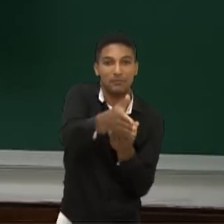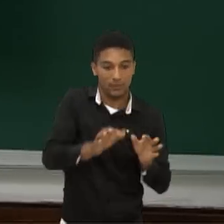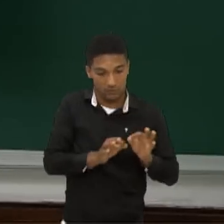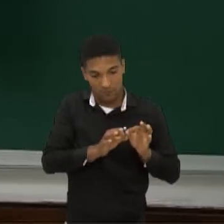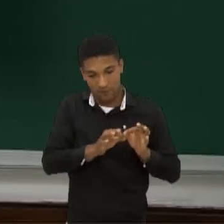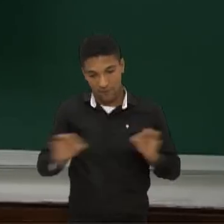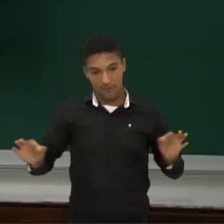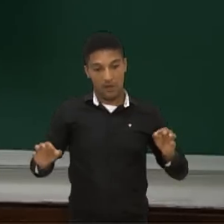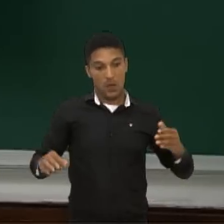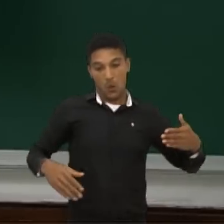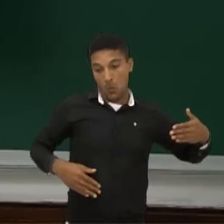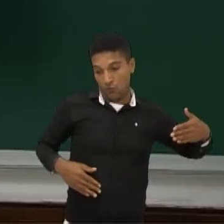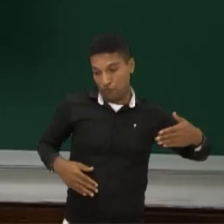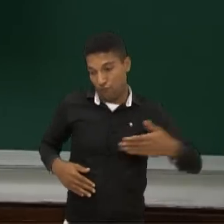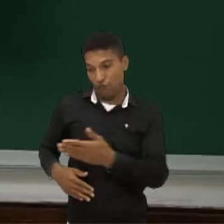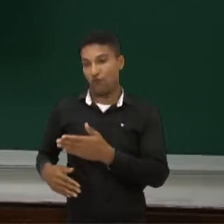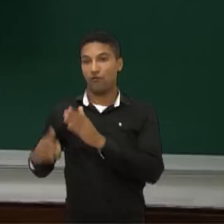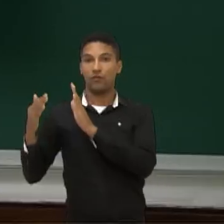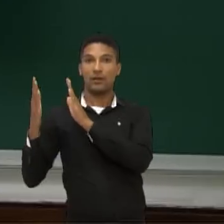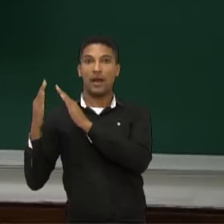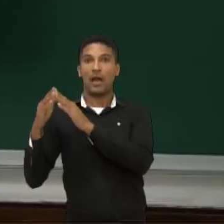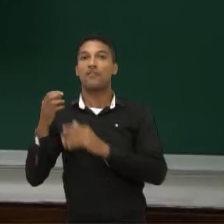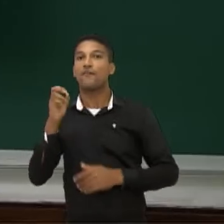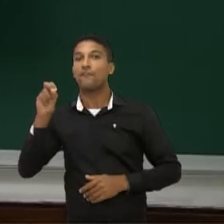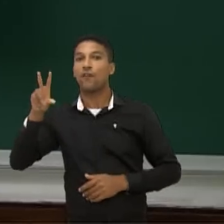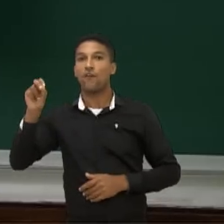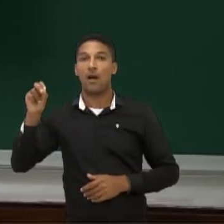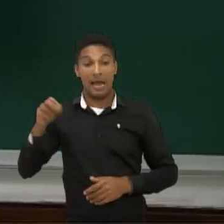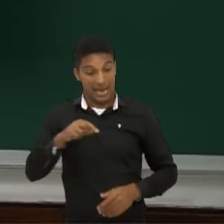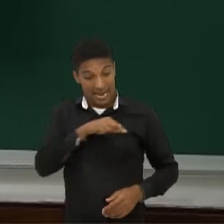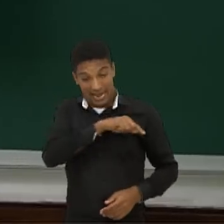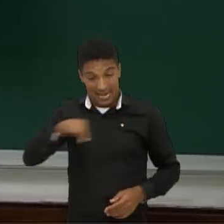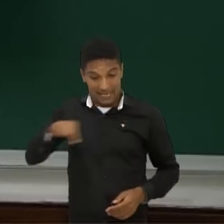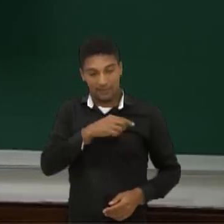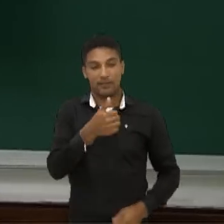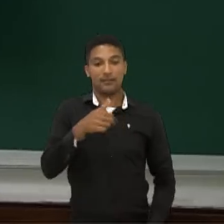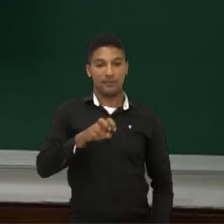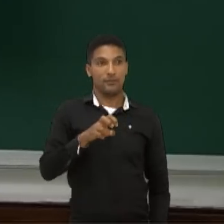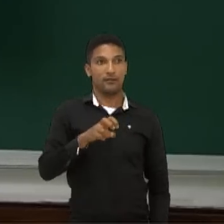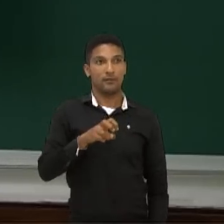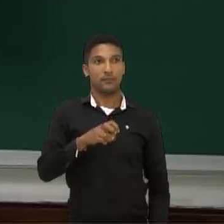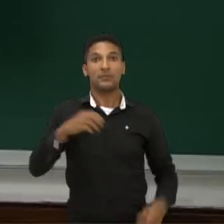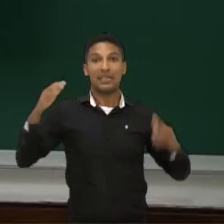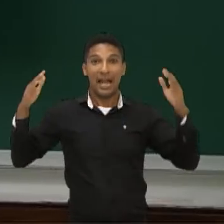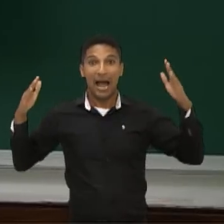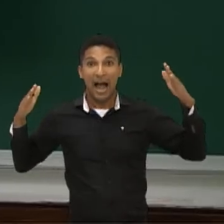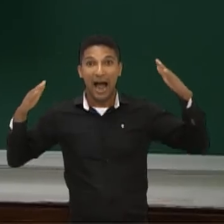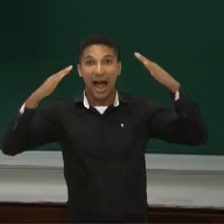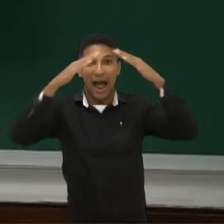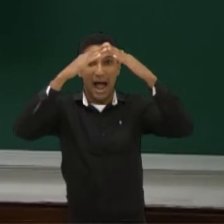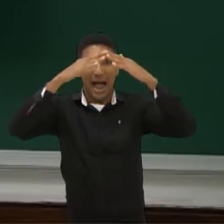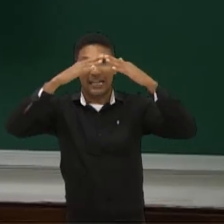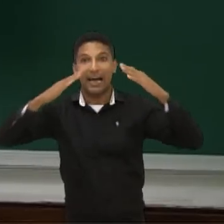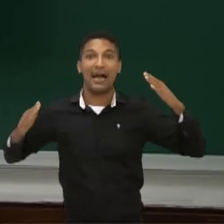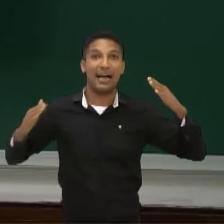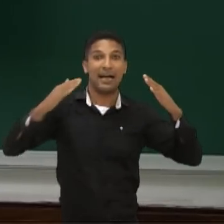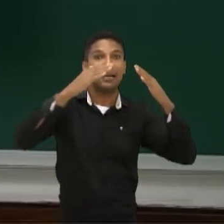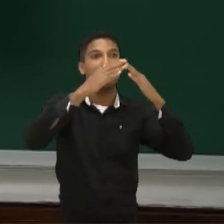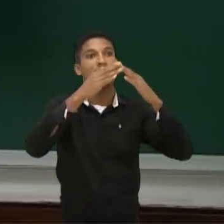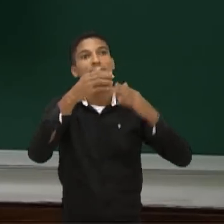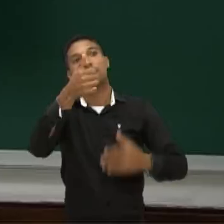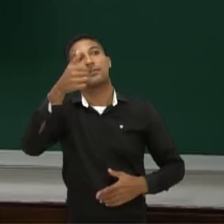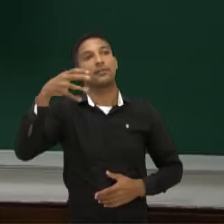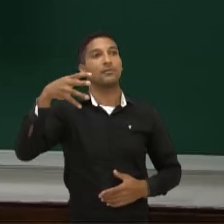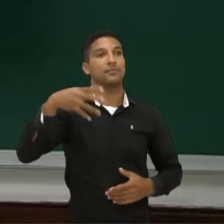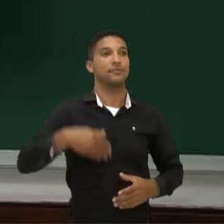Eu tenho lá, ó, 7 mais 7 é 14, não é? Então, ó, somando 7 mais 7, ele vai percorrer 14 metros.